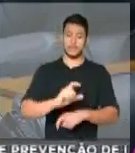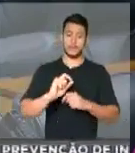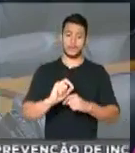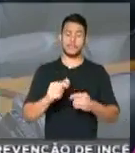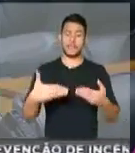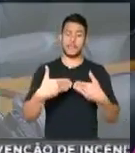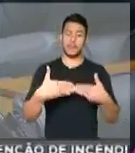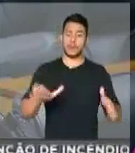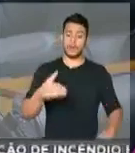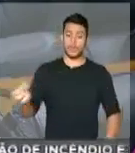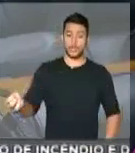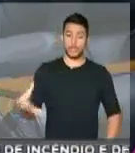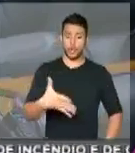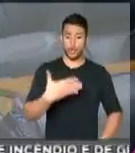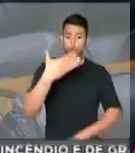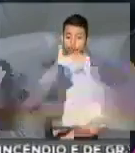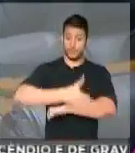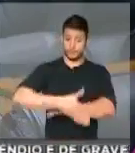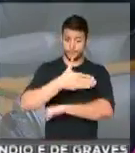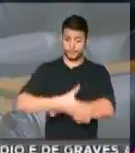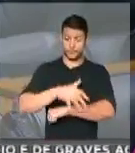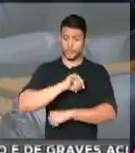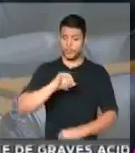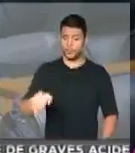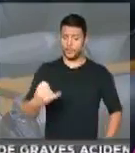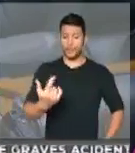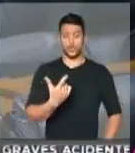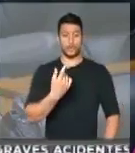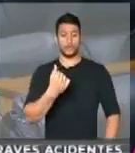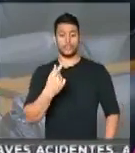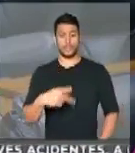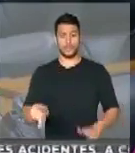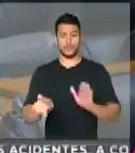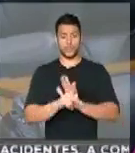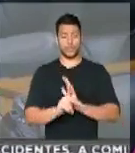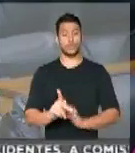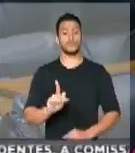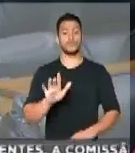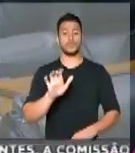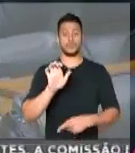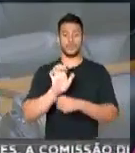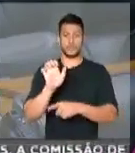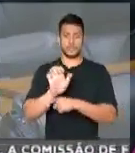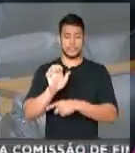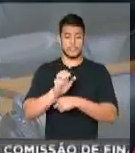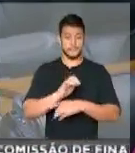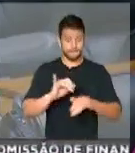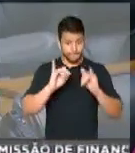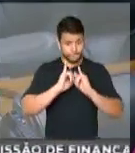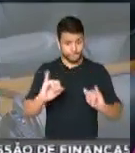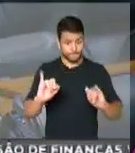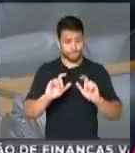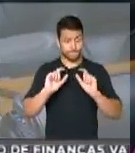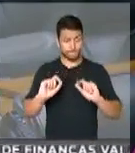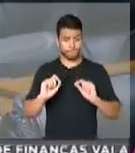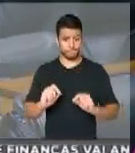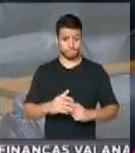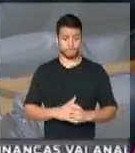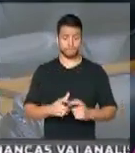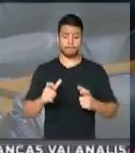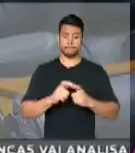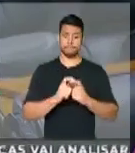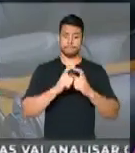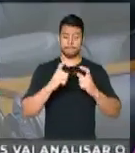nova avenida com recursos do governo do estado e anunciar a ampliação